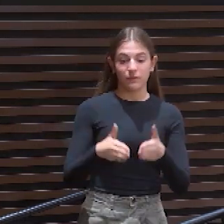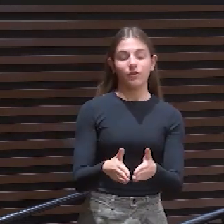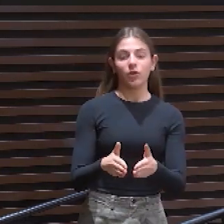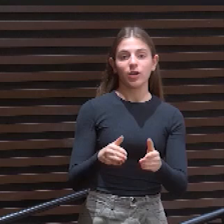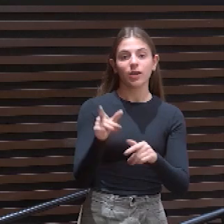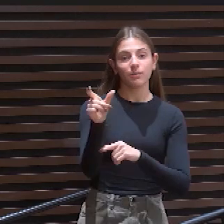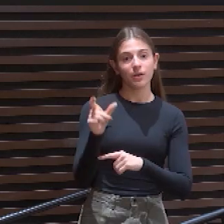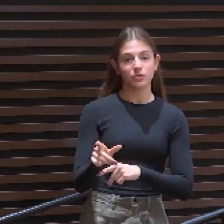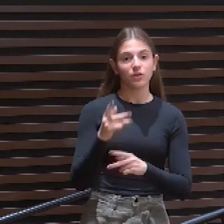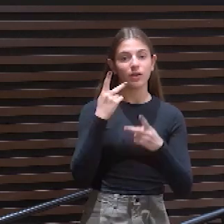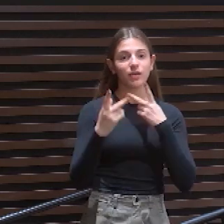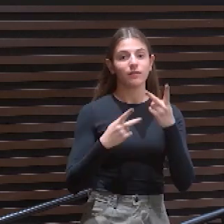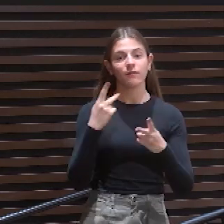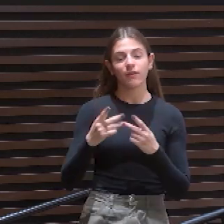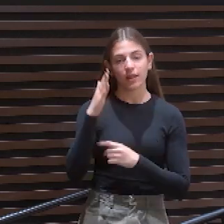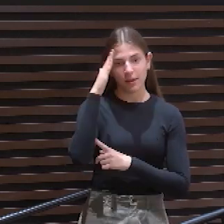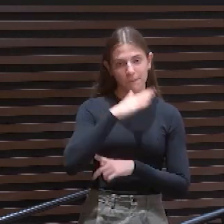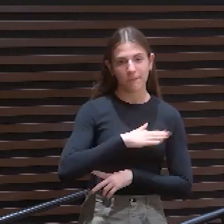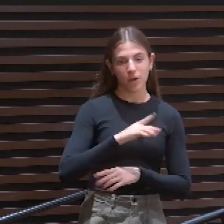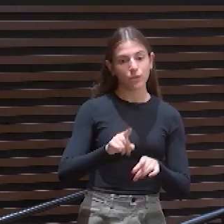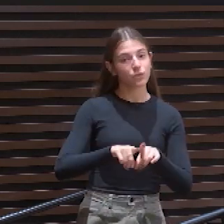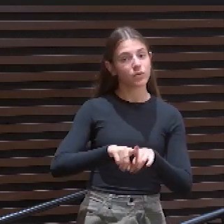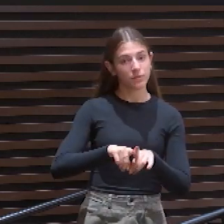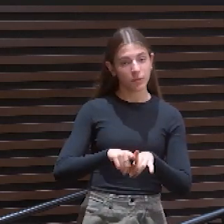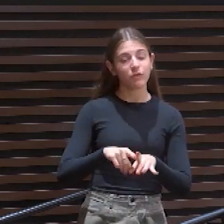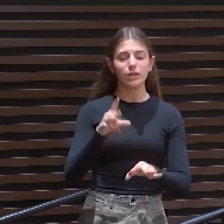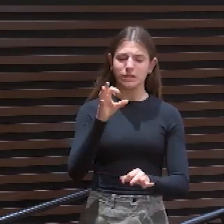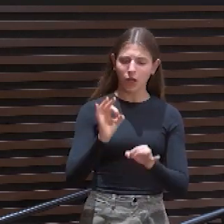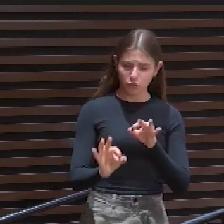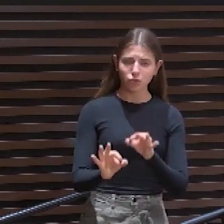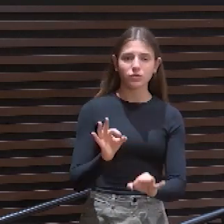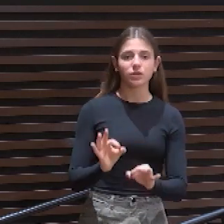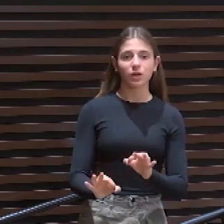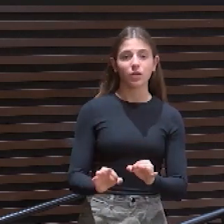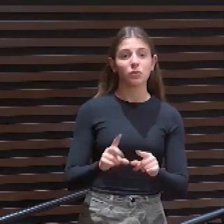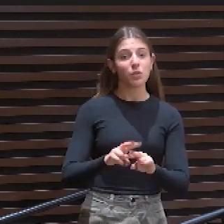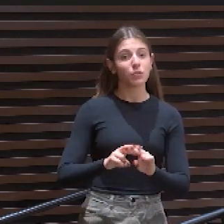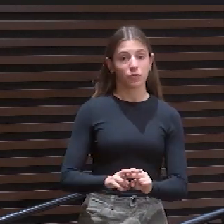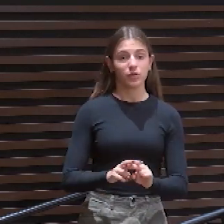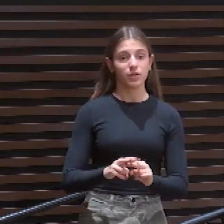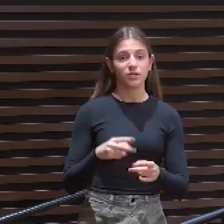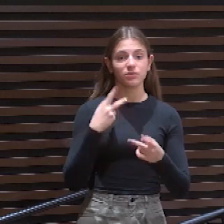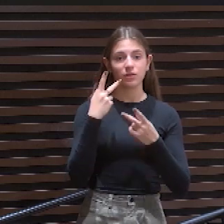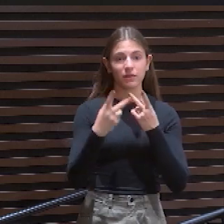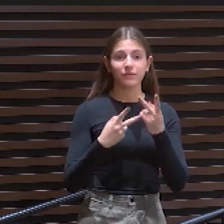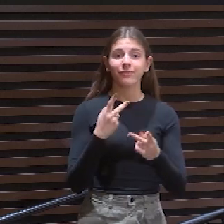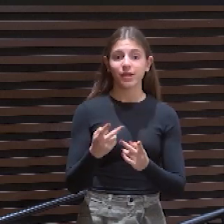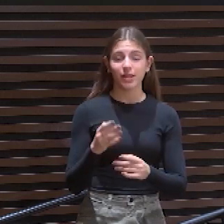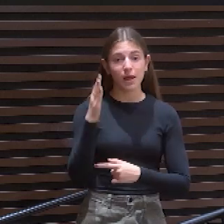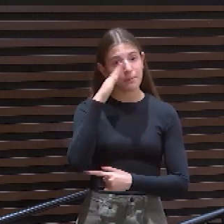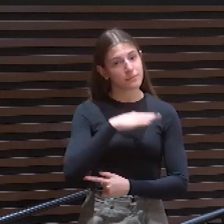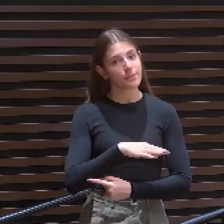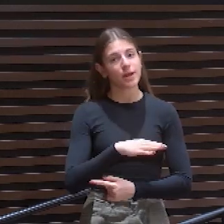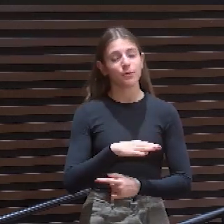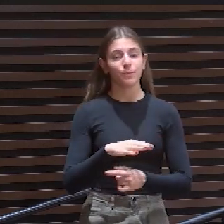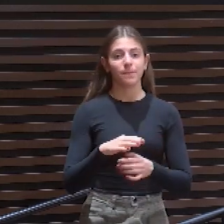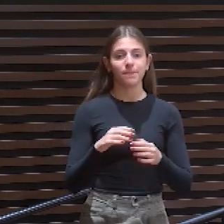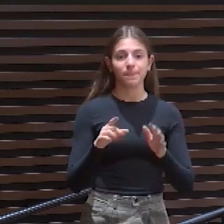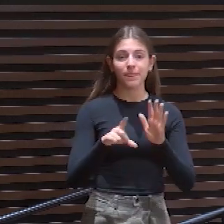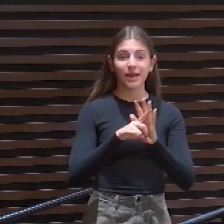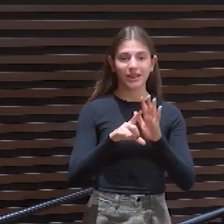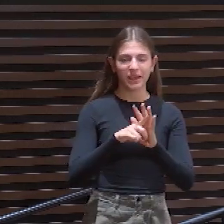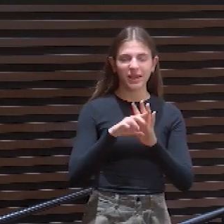está julgando e, com isso, quem fala mal do irmão acaba por falar mal da lei, despreza a